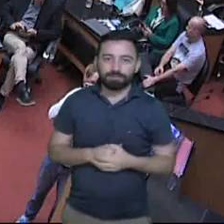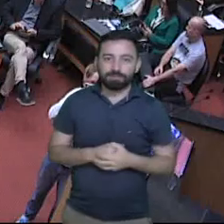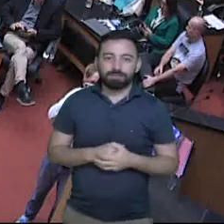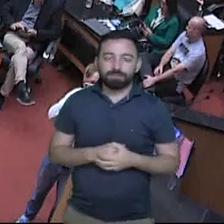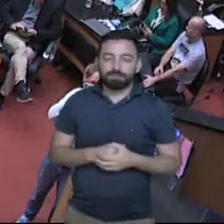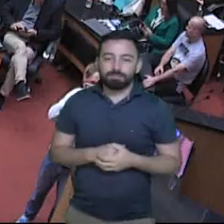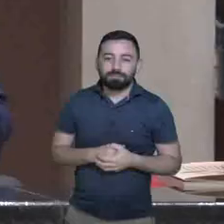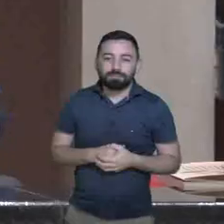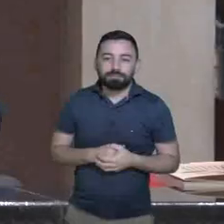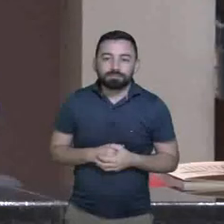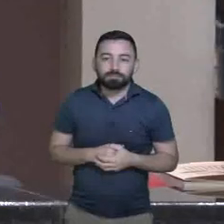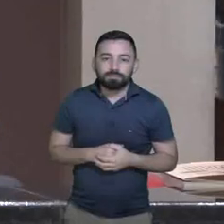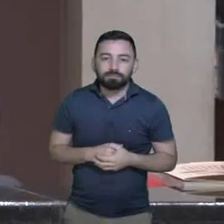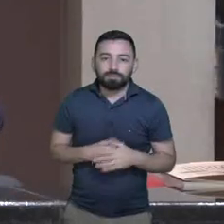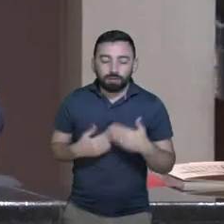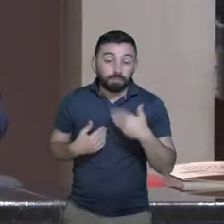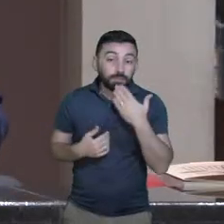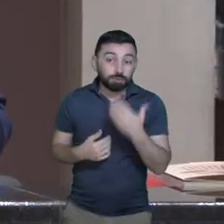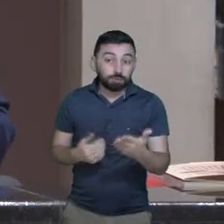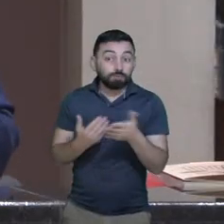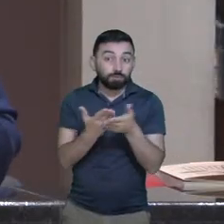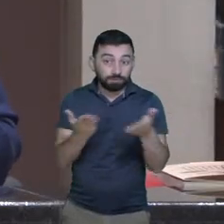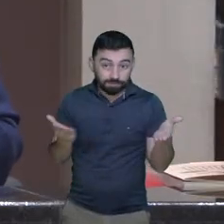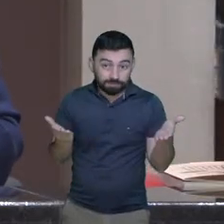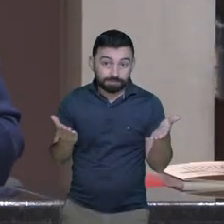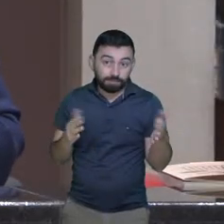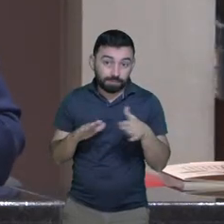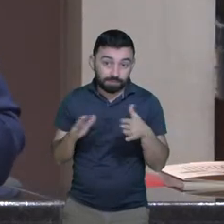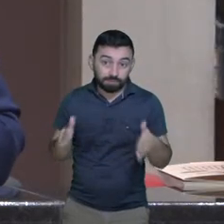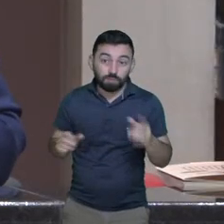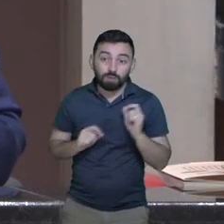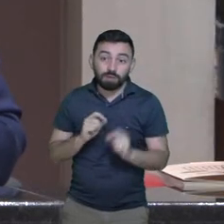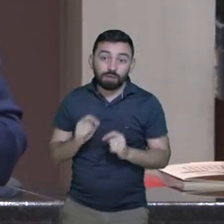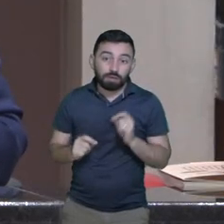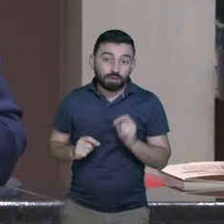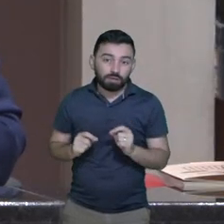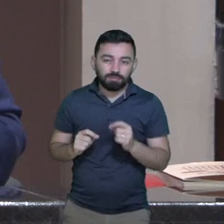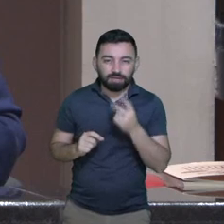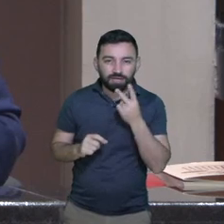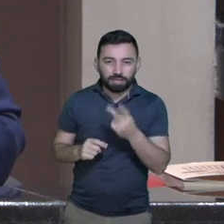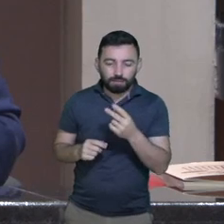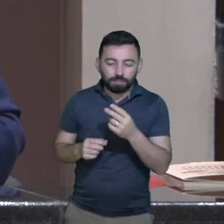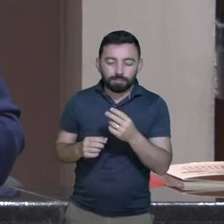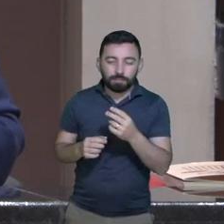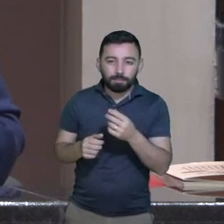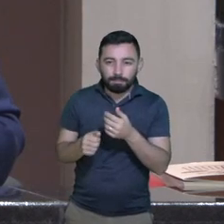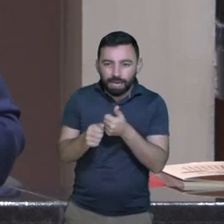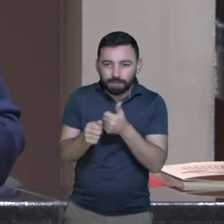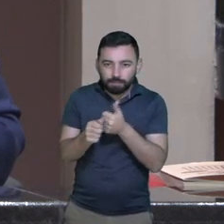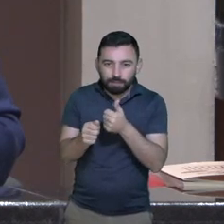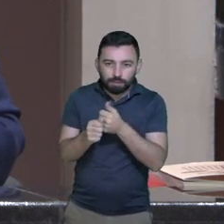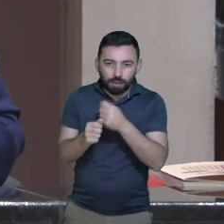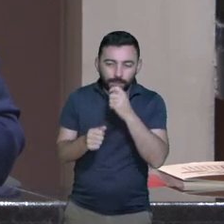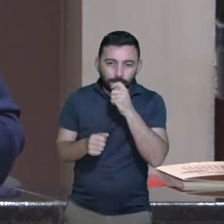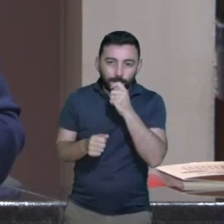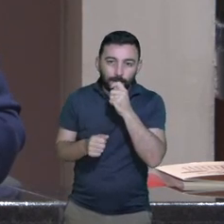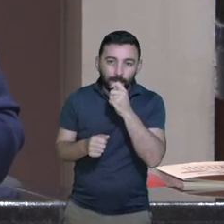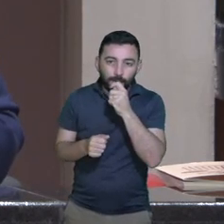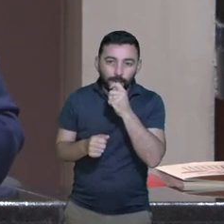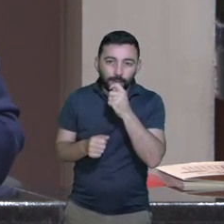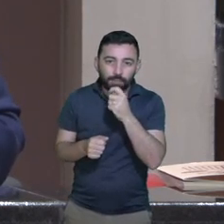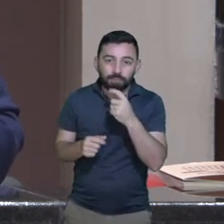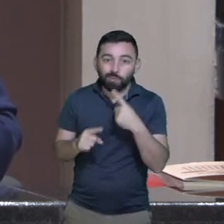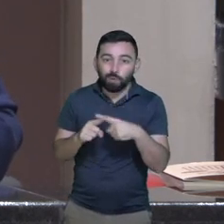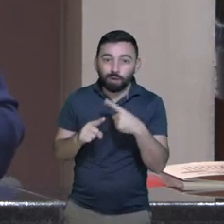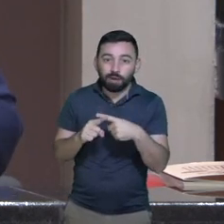então eu vou pedir para que todos da mesa e Falem bem perto do microfone vocês estão me ouvindo bem